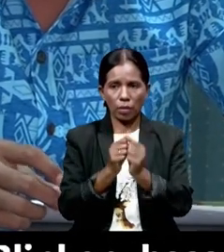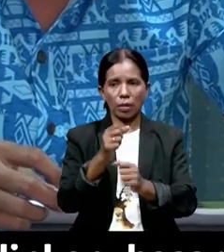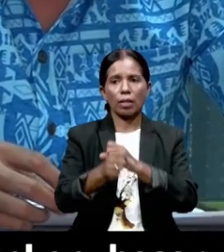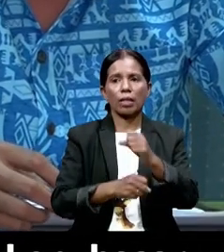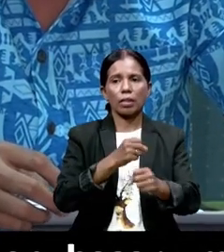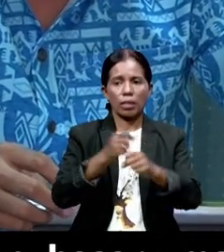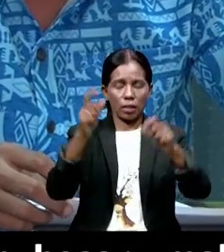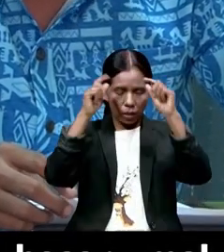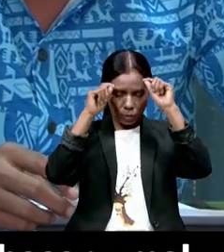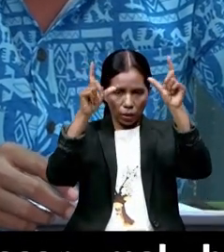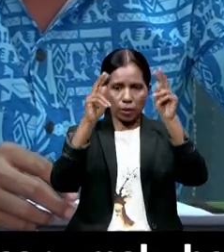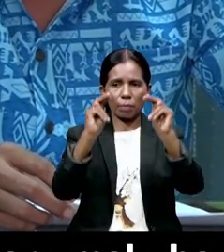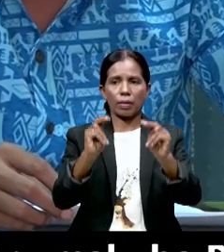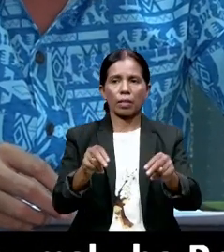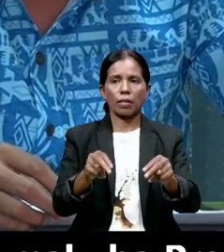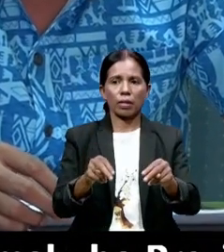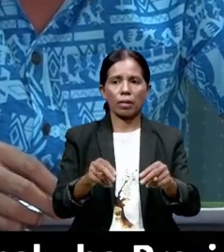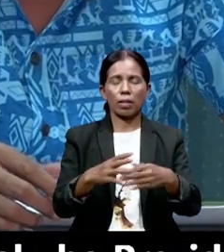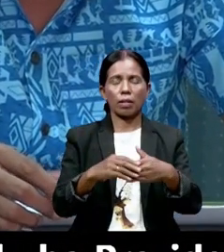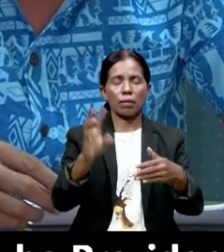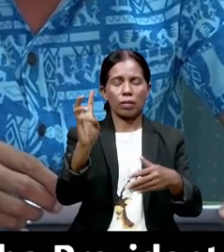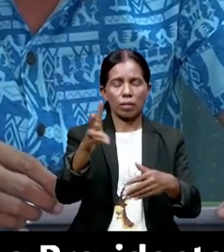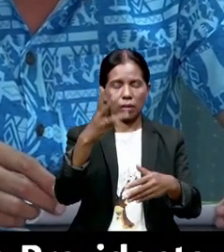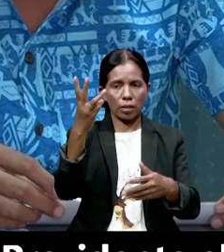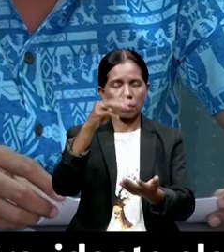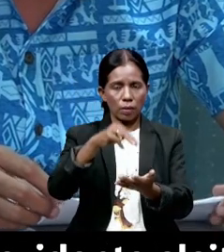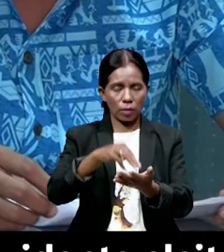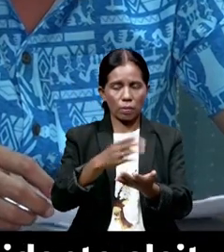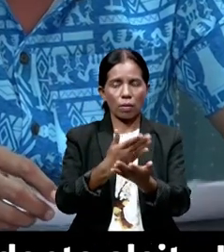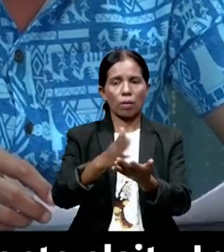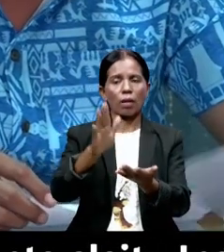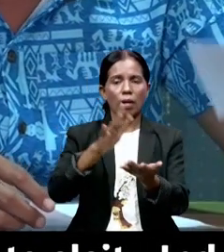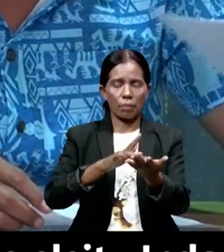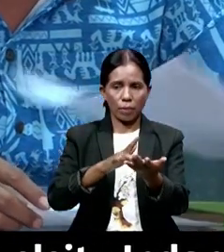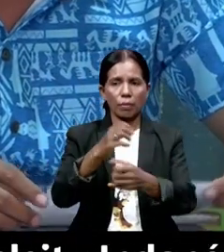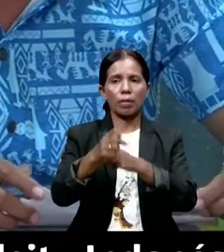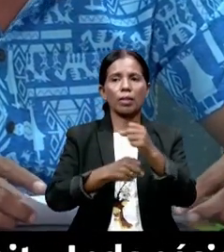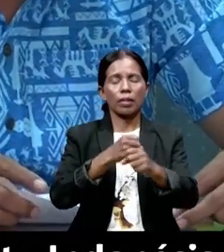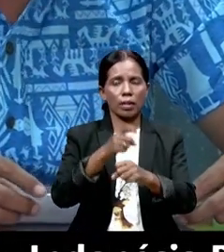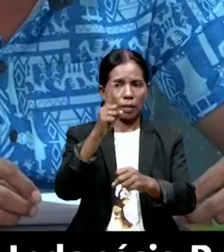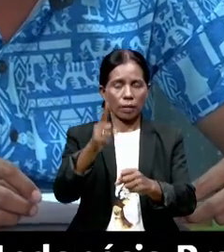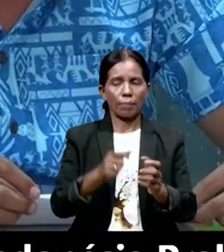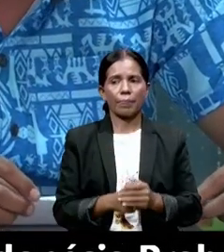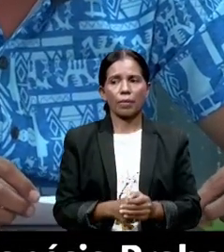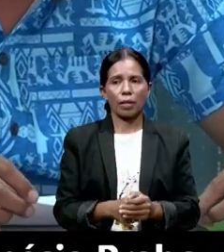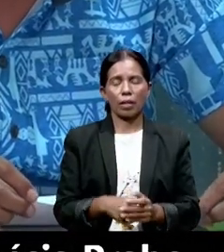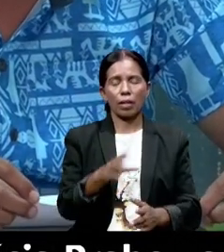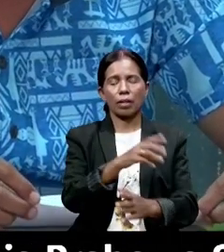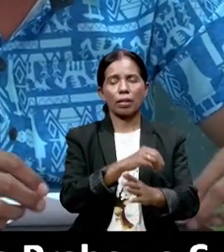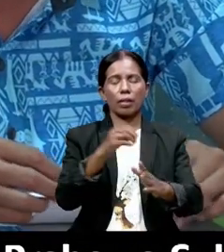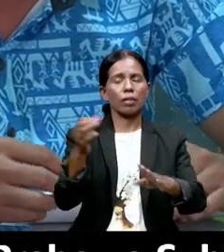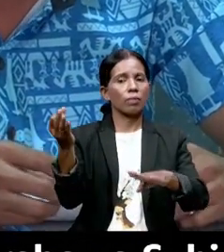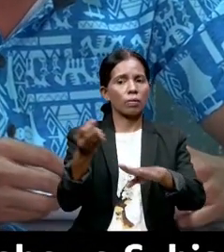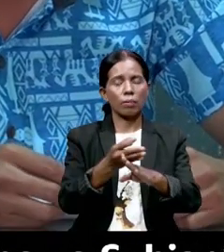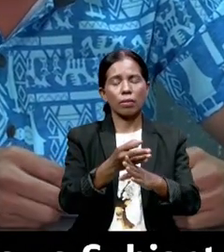Timor Leste precisa 16 milhões para só sair Moro Grito. Tina Nida. Mas e a fórmula C é o que falei? Fórmulas Ida